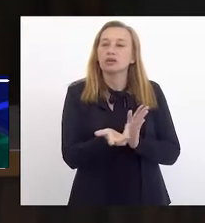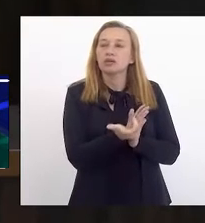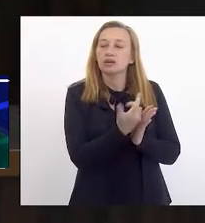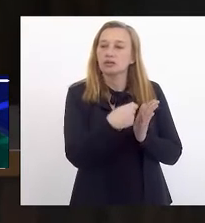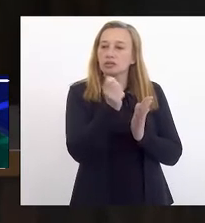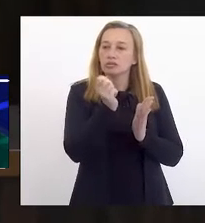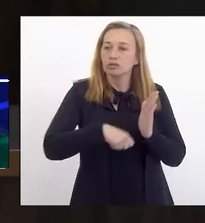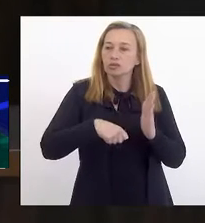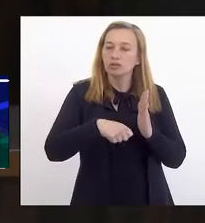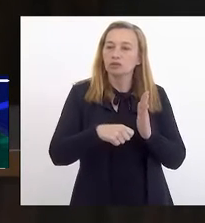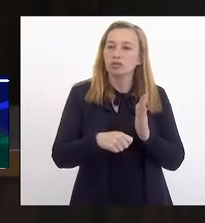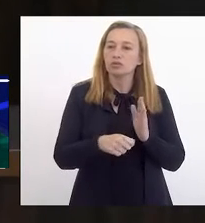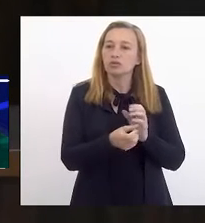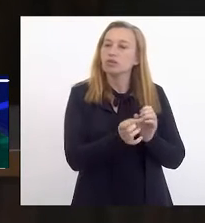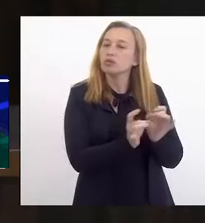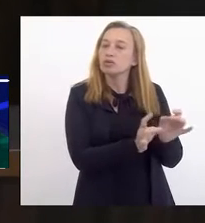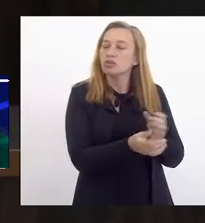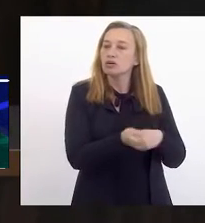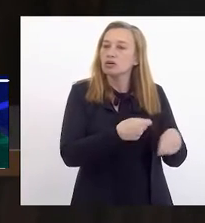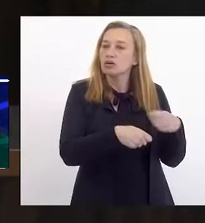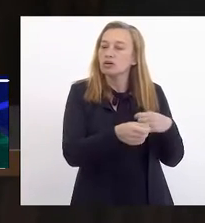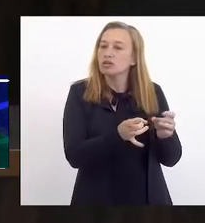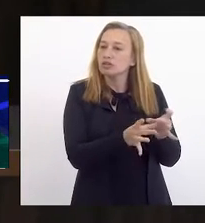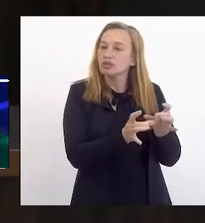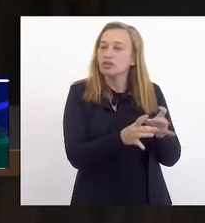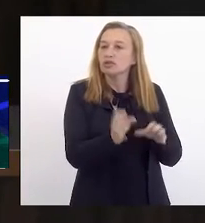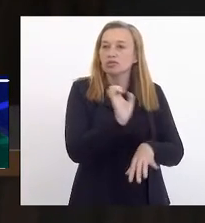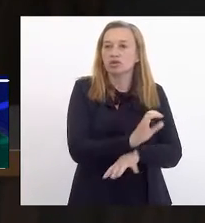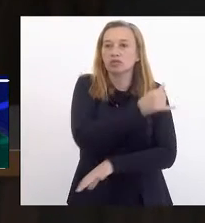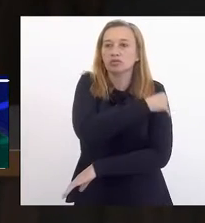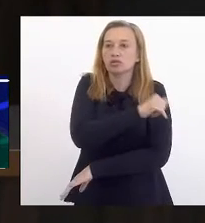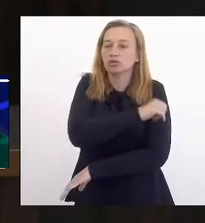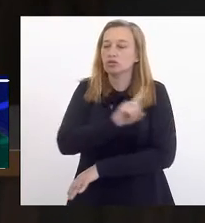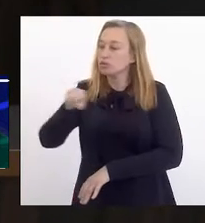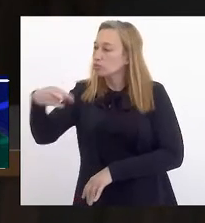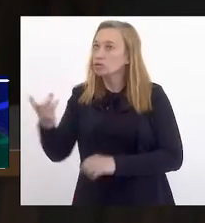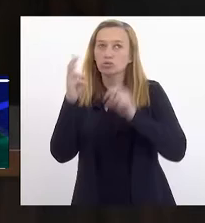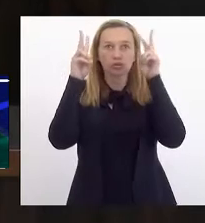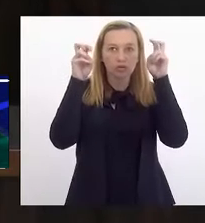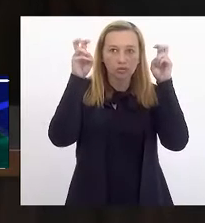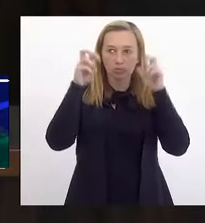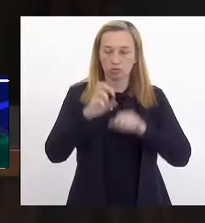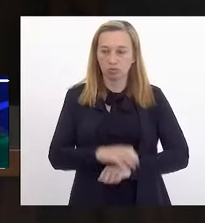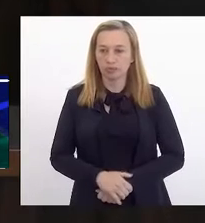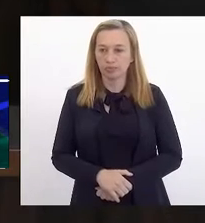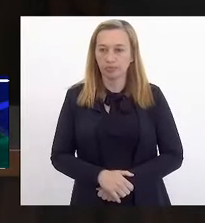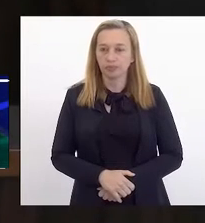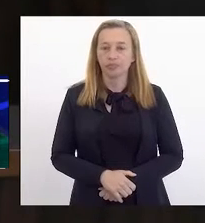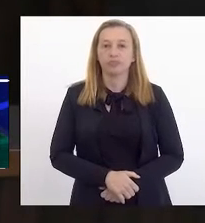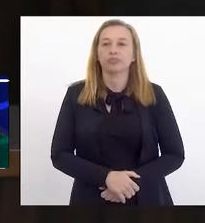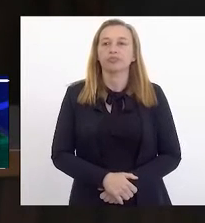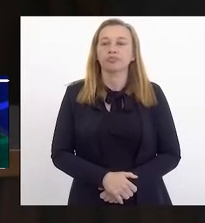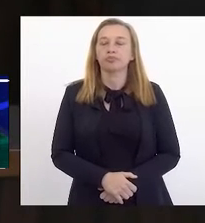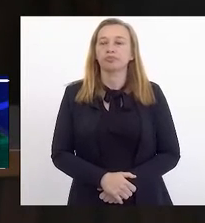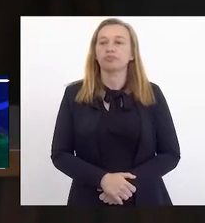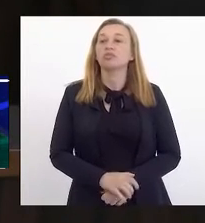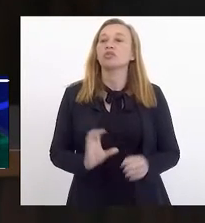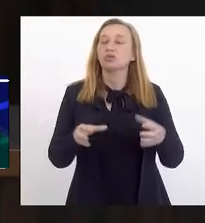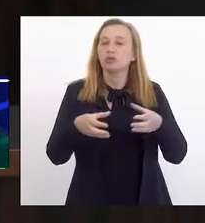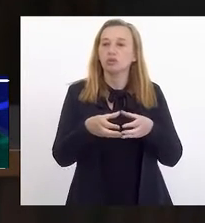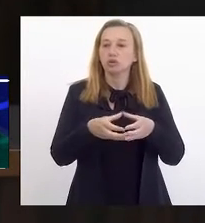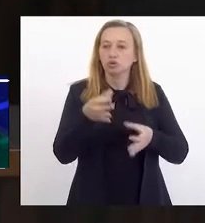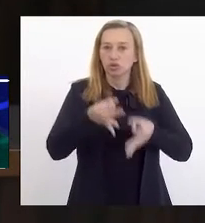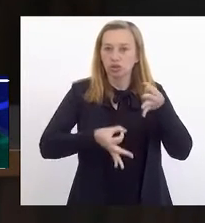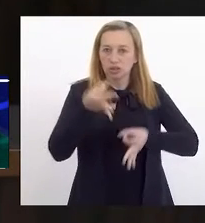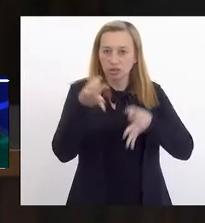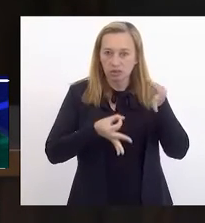para e-comércio no âmbito do Estado do Rio de Janeiro e da outras providências, pendendo de pareceres das Comissões de